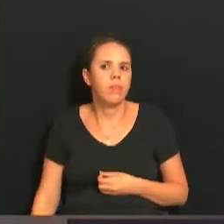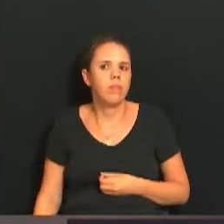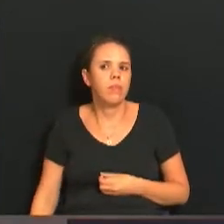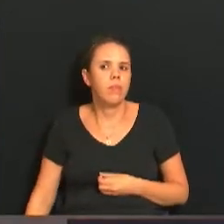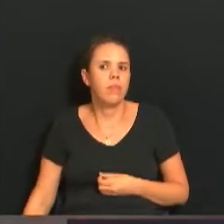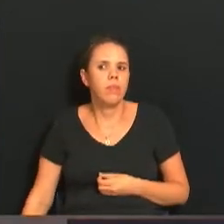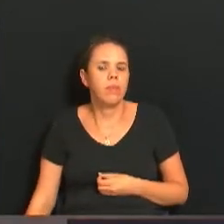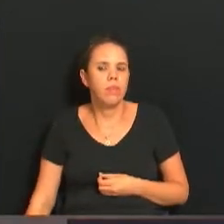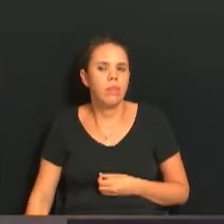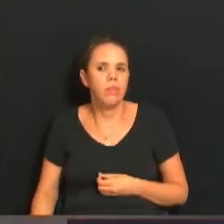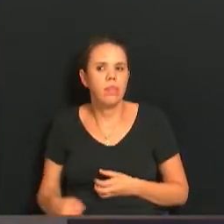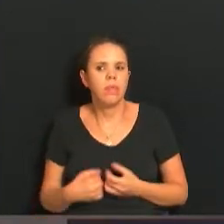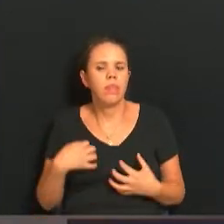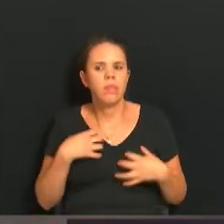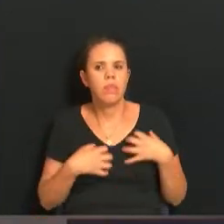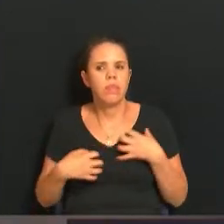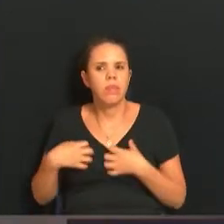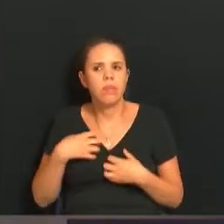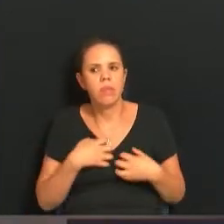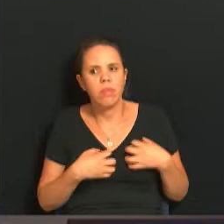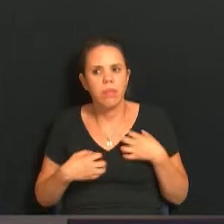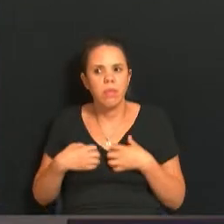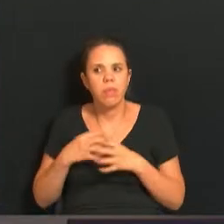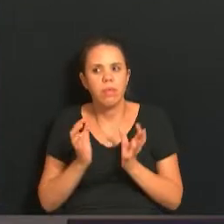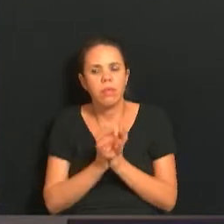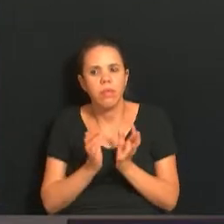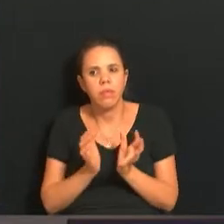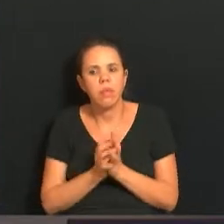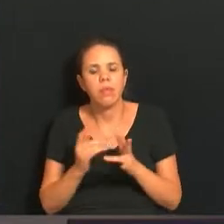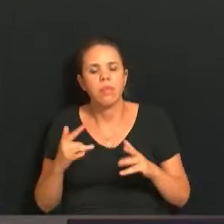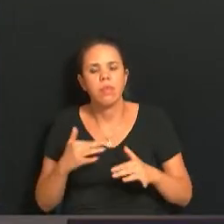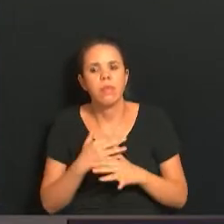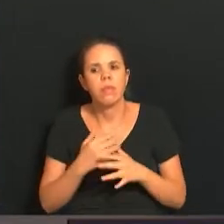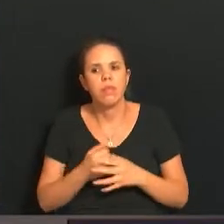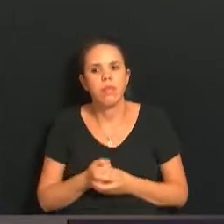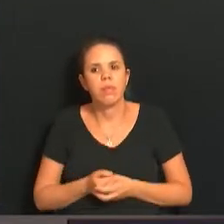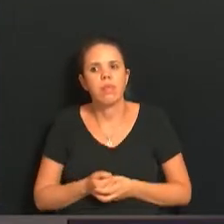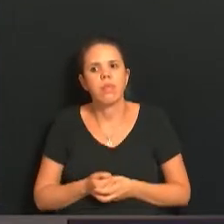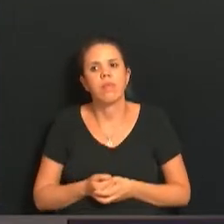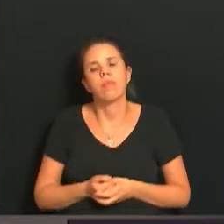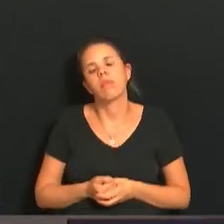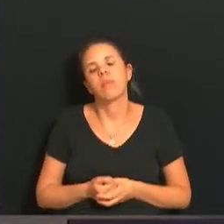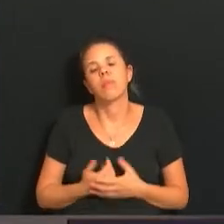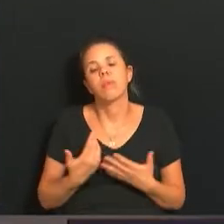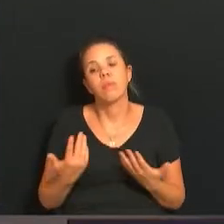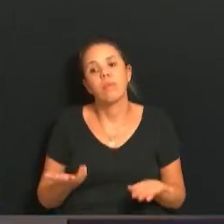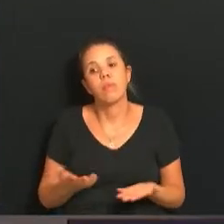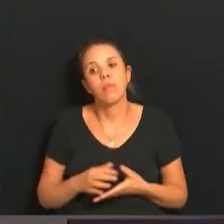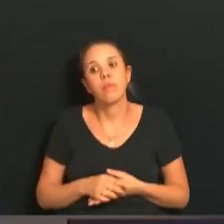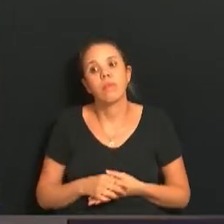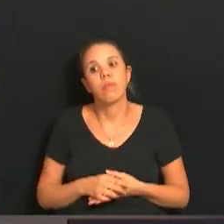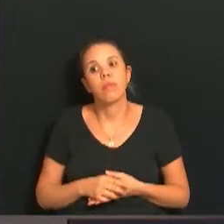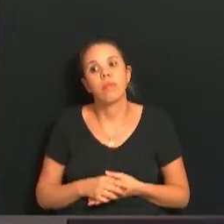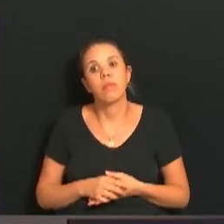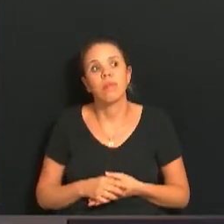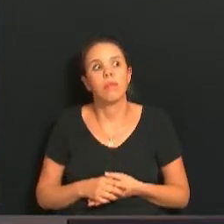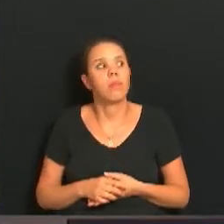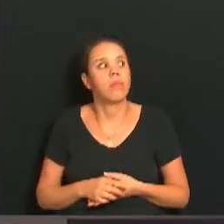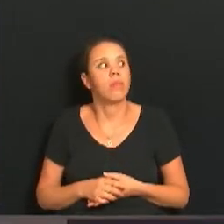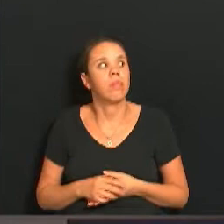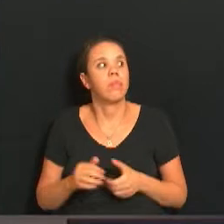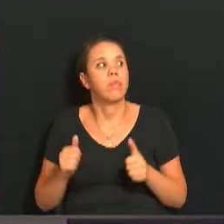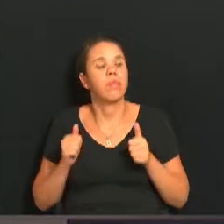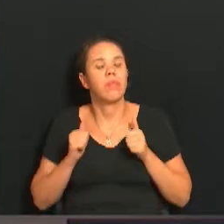e isso incomodou demais a nossa comissão permanente de urbanismo, e então eu quero de imediato agradecer